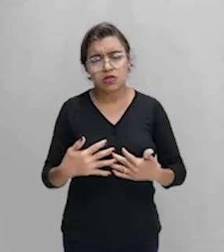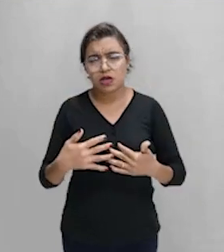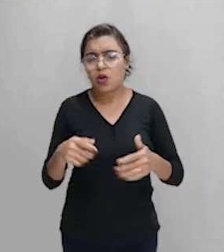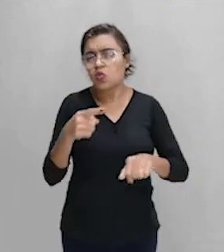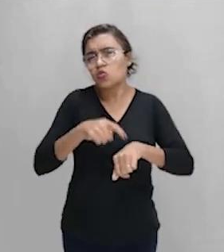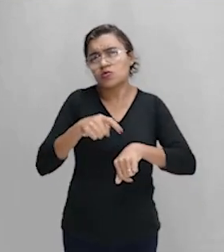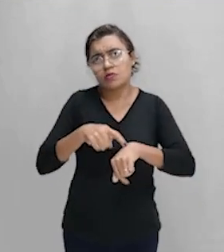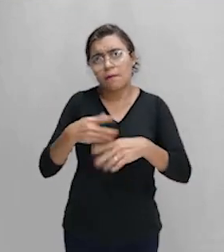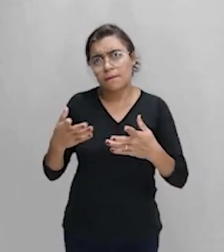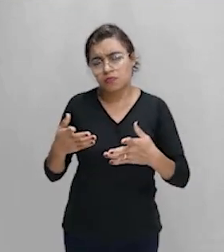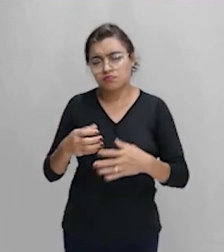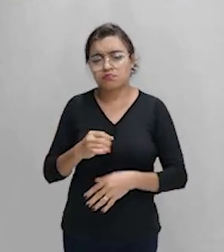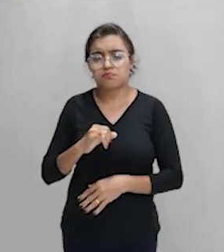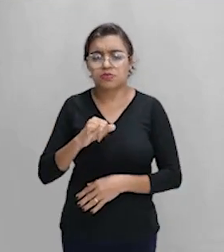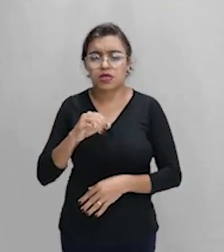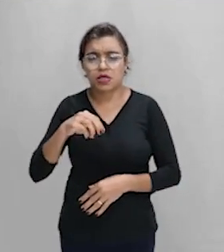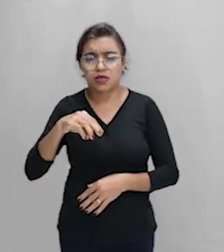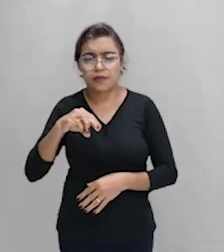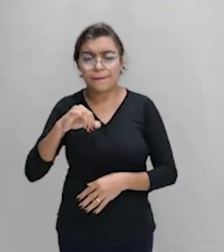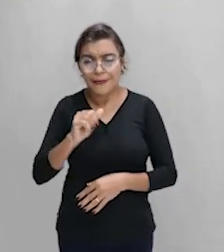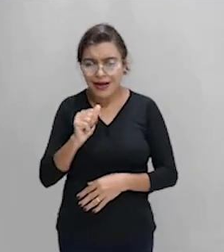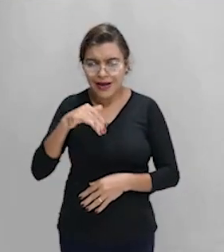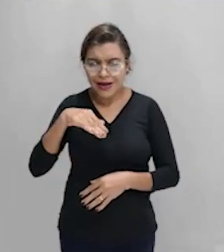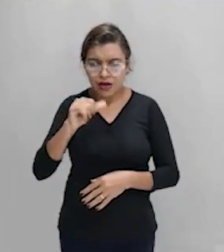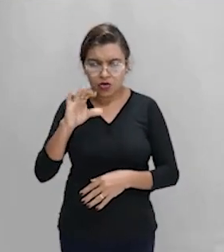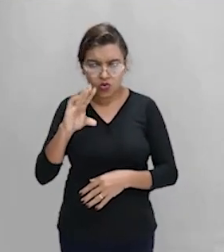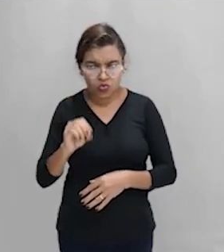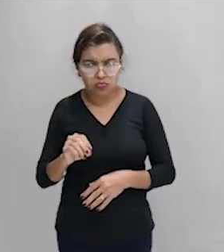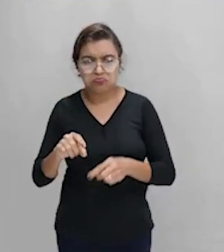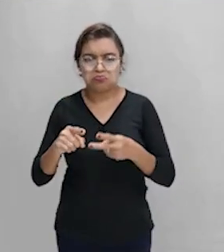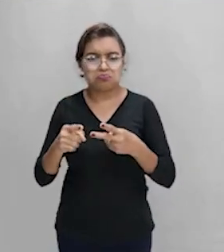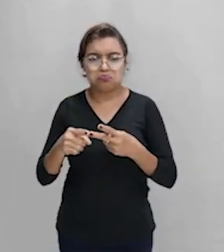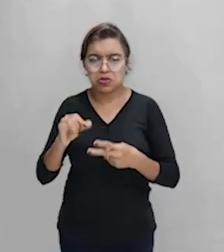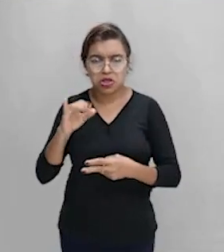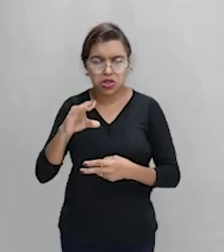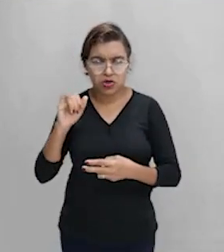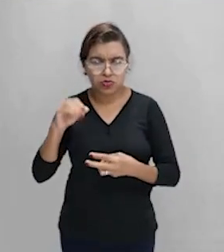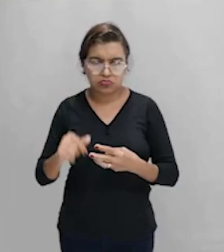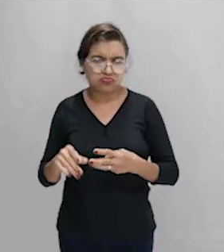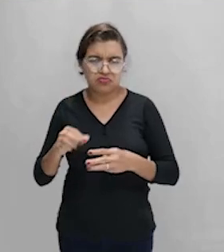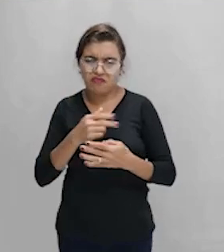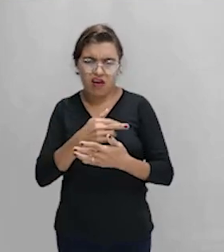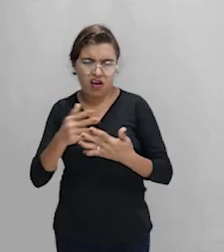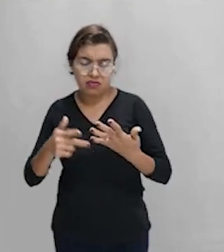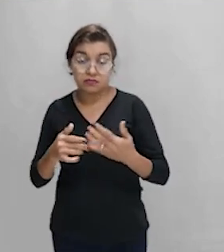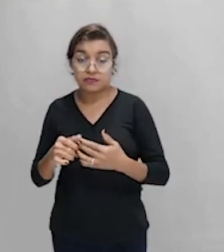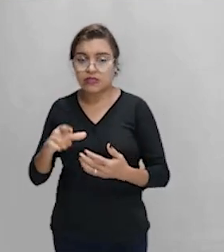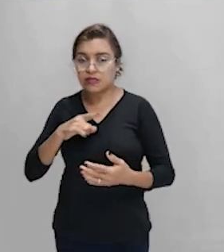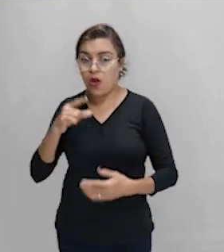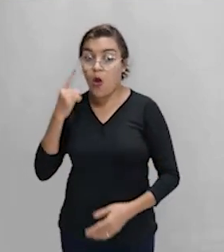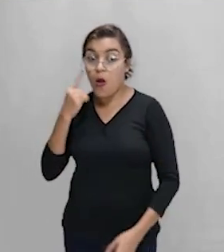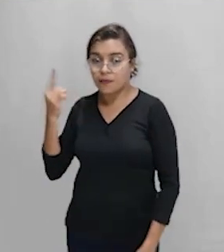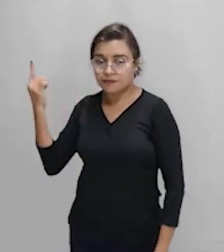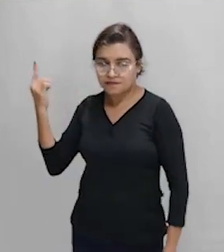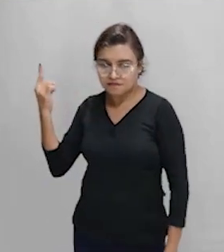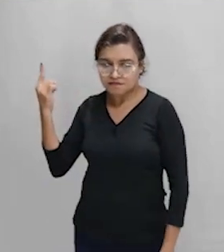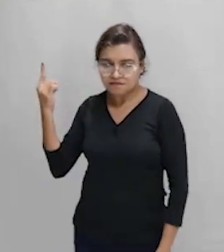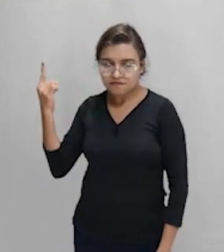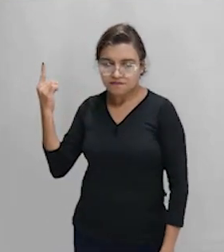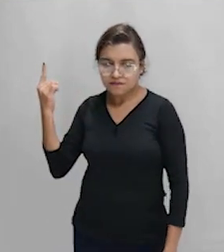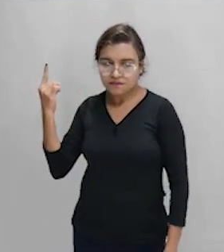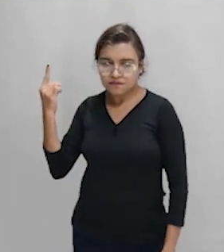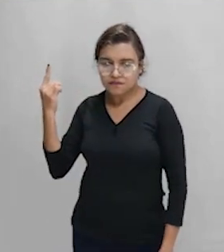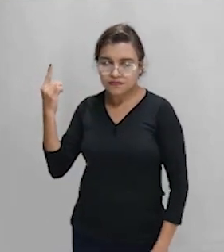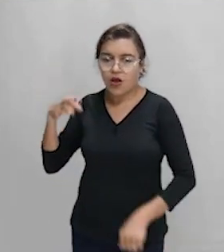micro. Só que dentro do macro, se vocês perceberem aí, ó, tem a corzinha roxa, a corzinha verde,